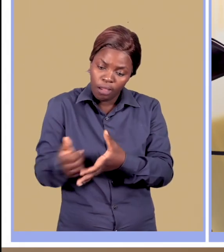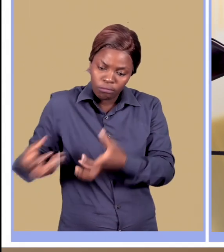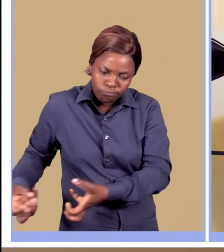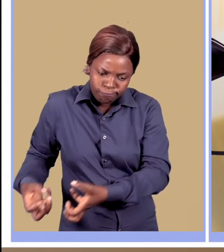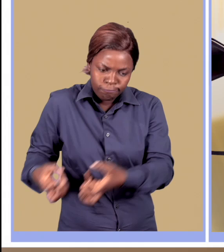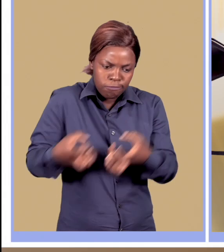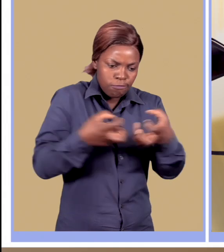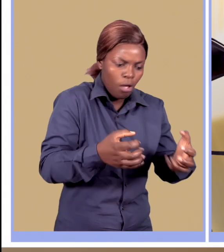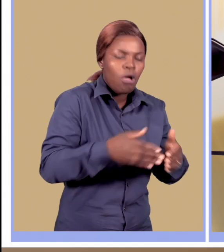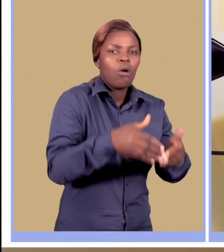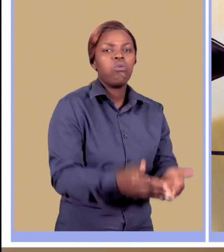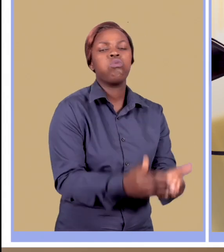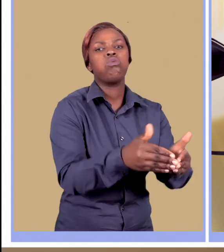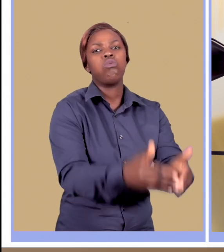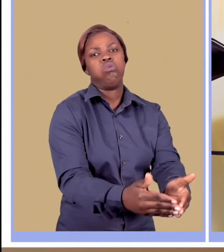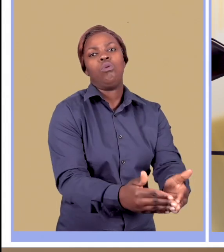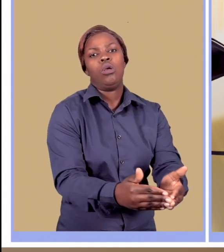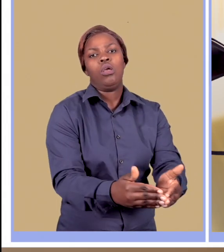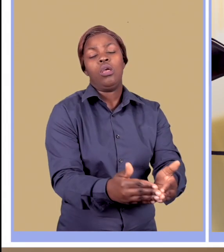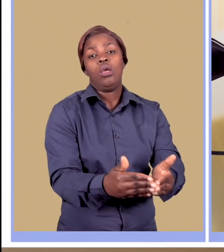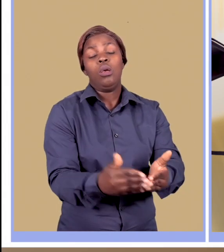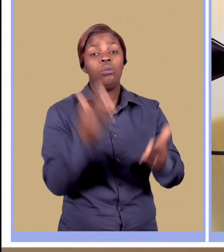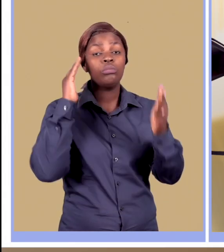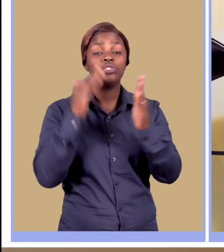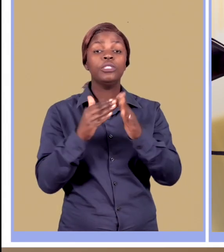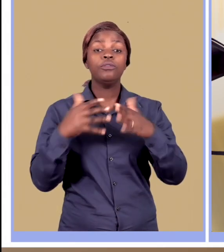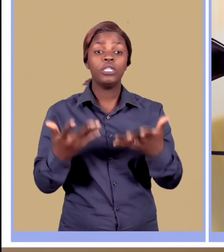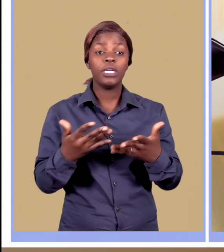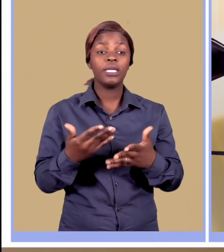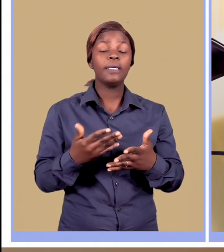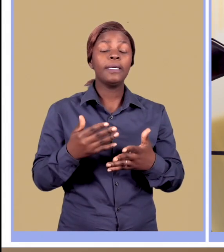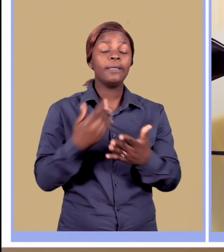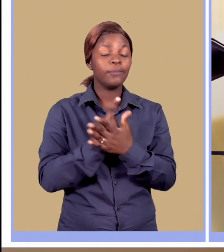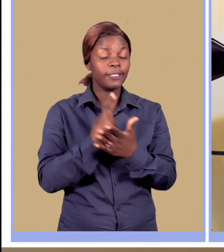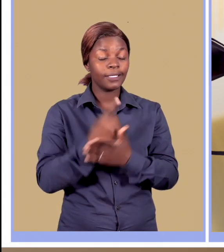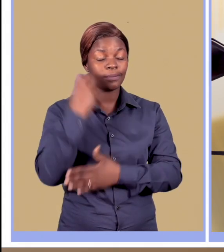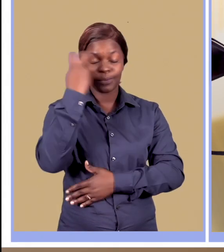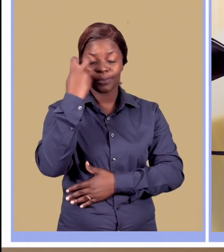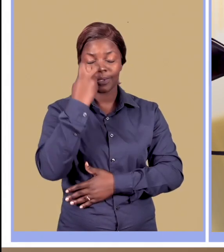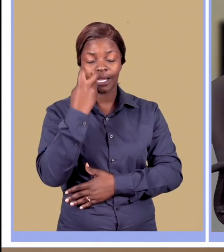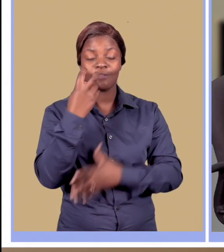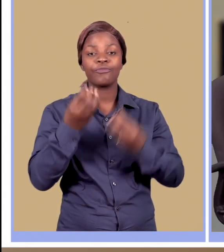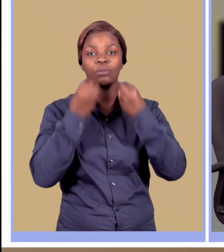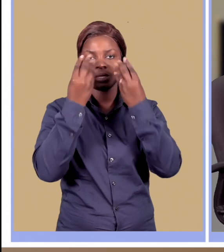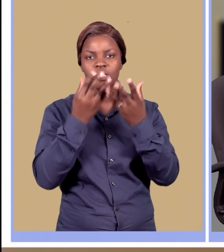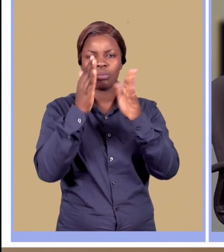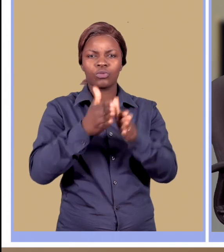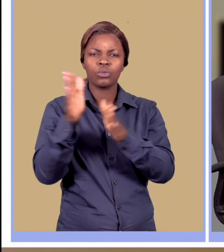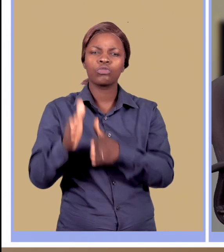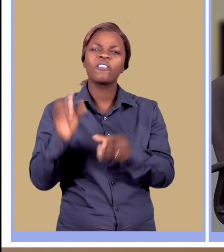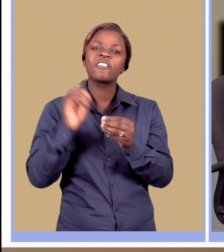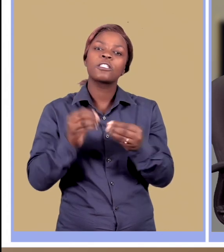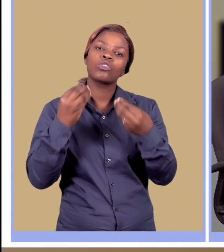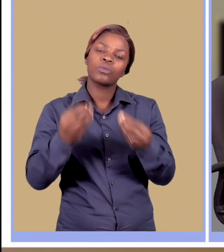criar condições nos centros de emergência para saber como é que essas pessoas podem ficar. Há os problemas